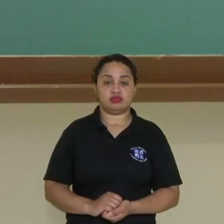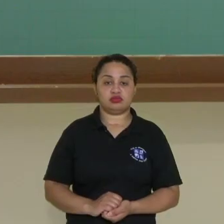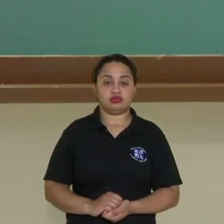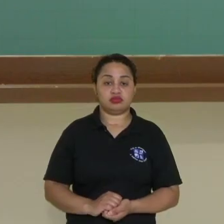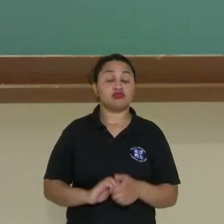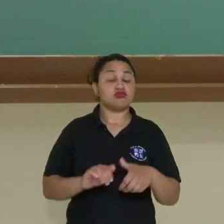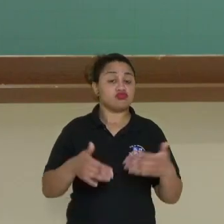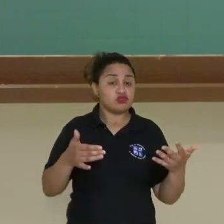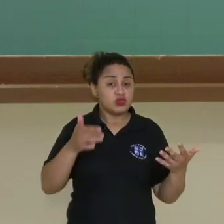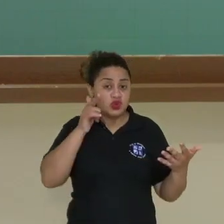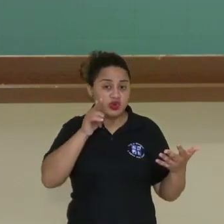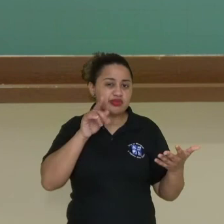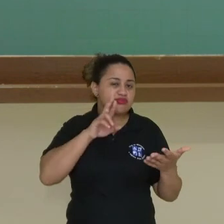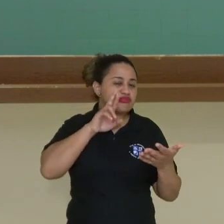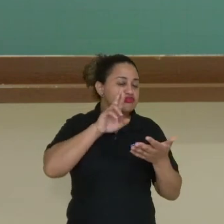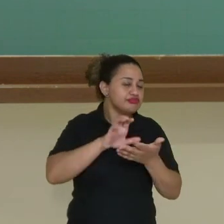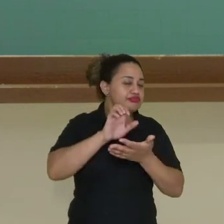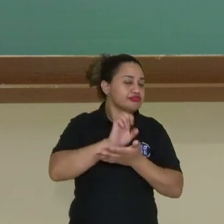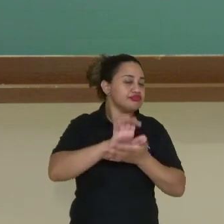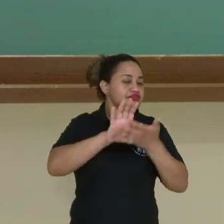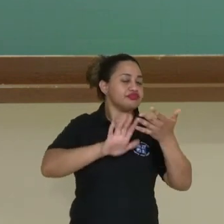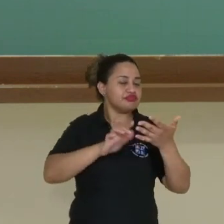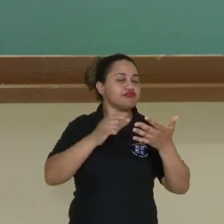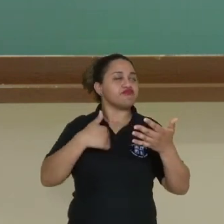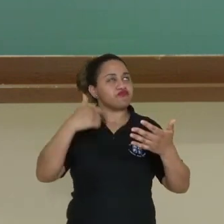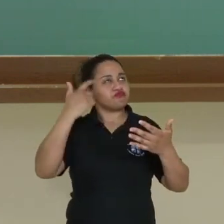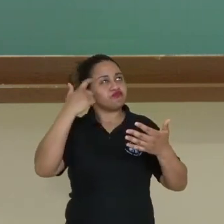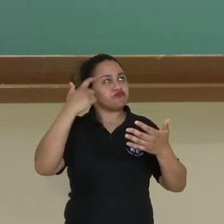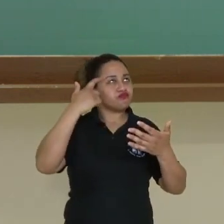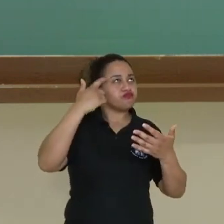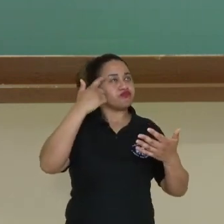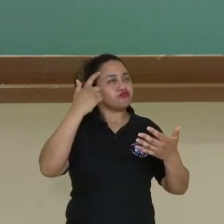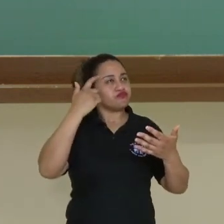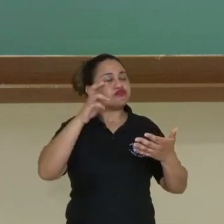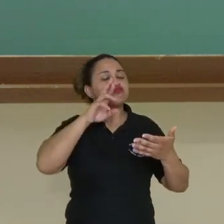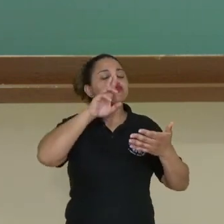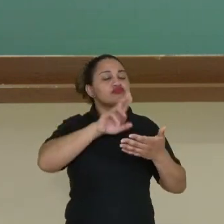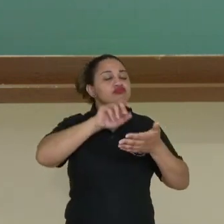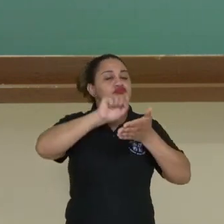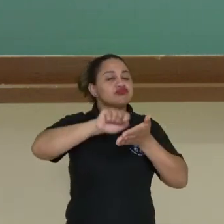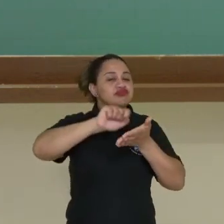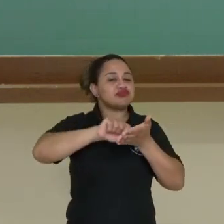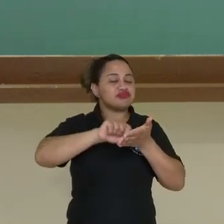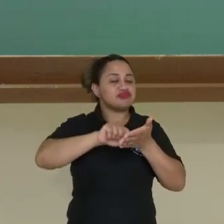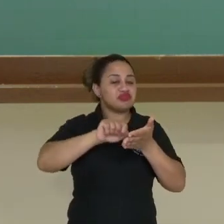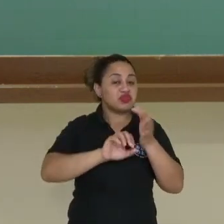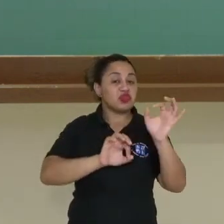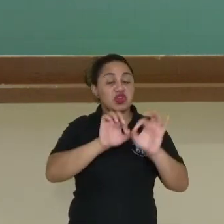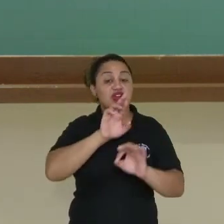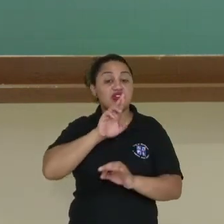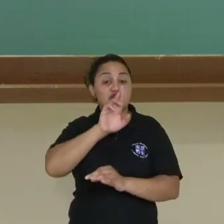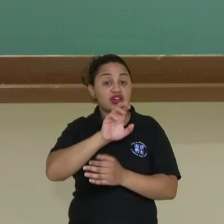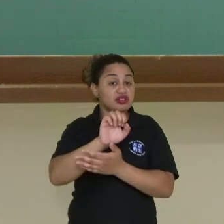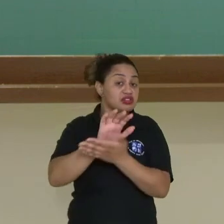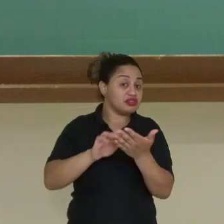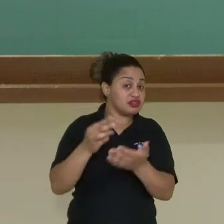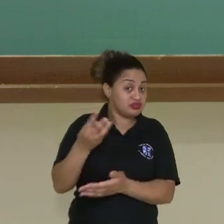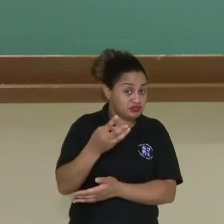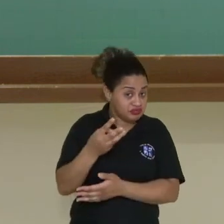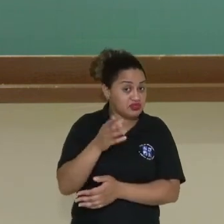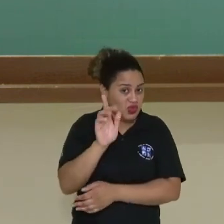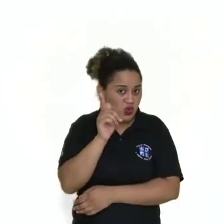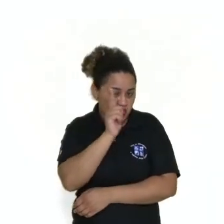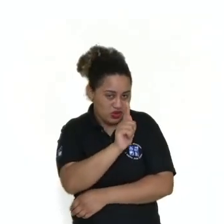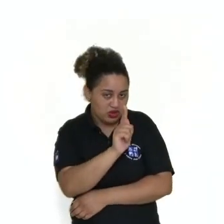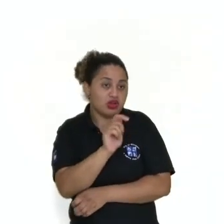Pronto, pessoal, deu tempo de vocês realizarem aí uma reflexão e escreverem algo para elaborar a resposta da nossa terceira atividade?